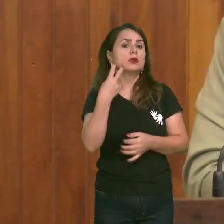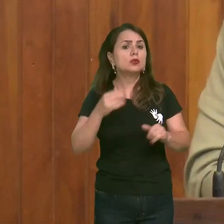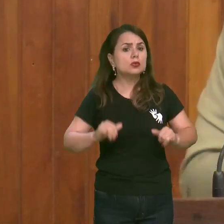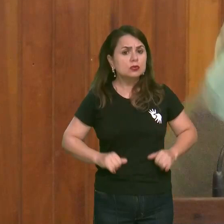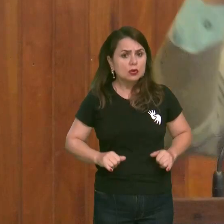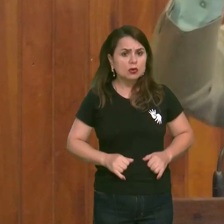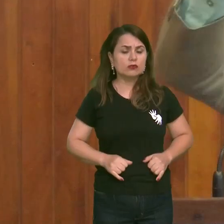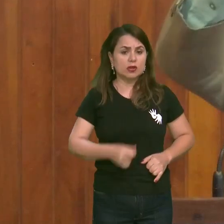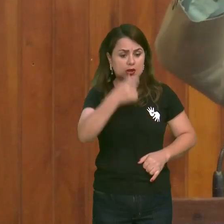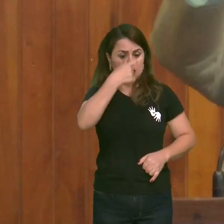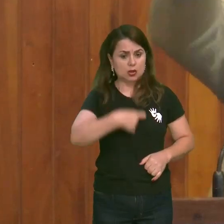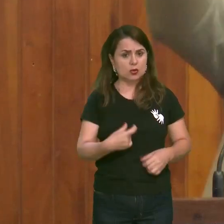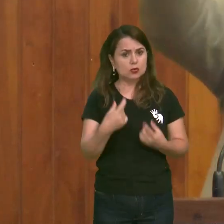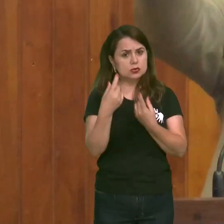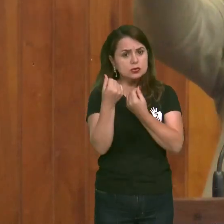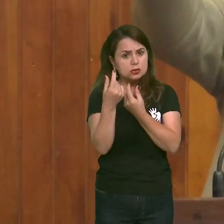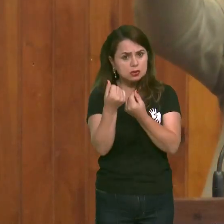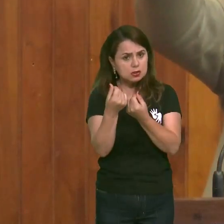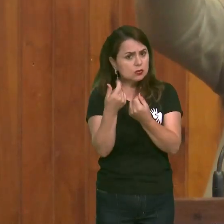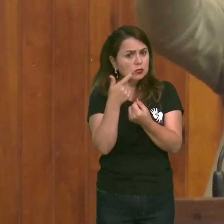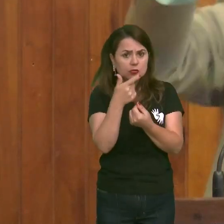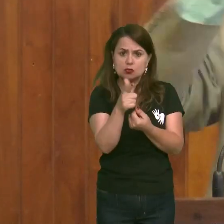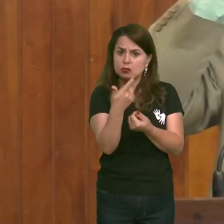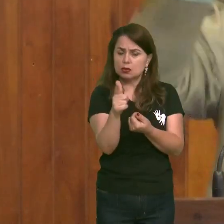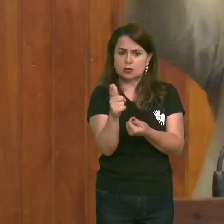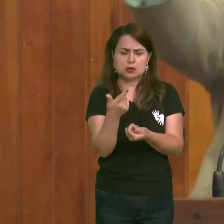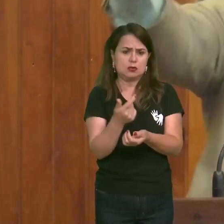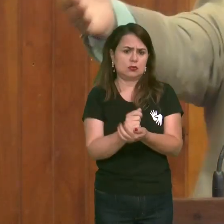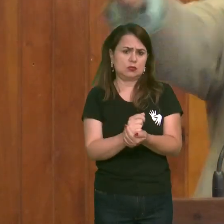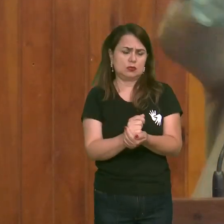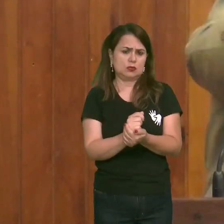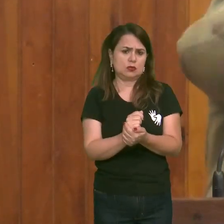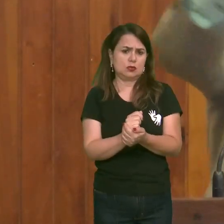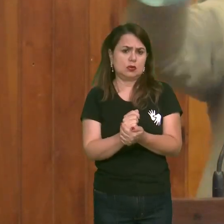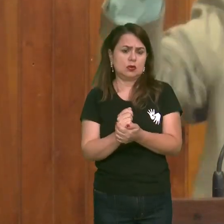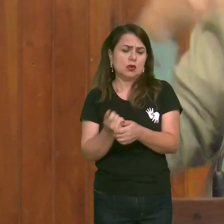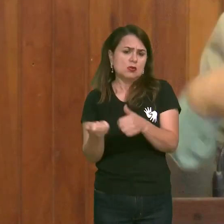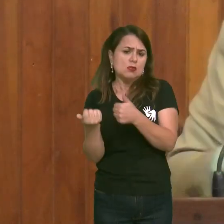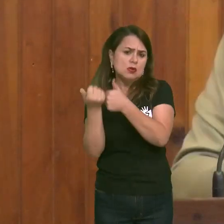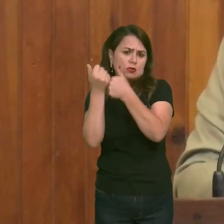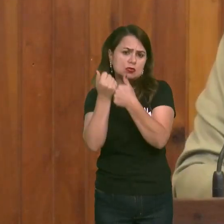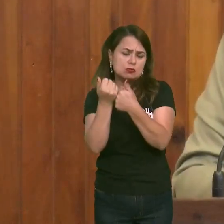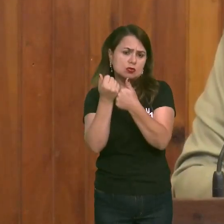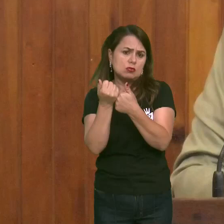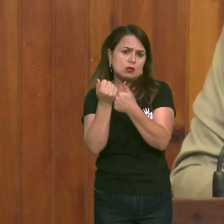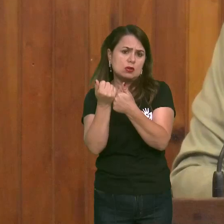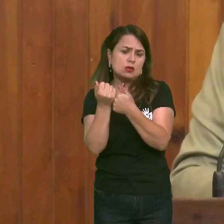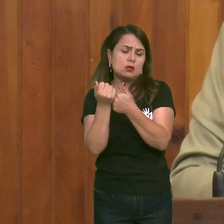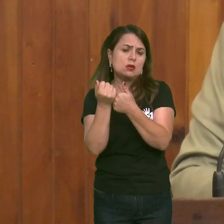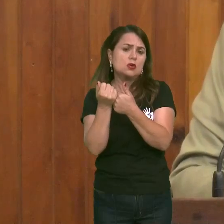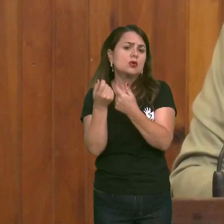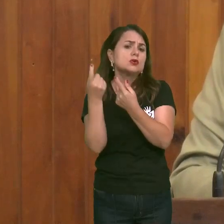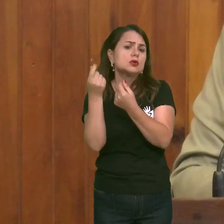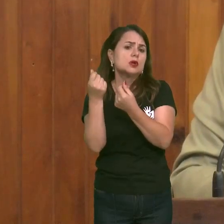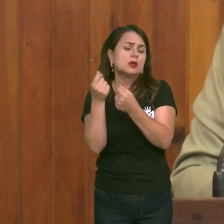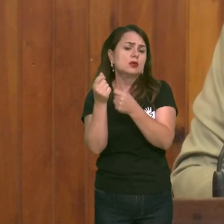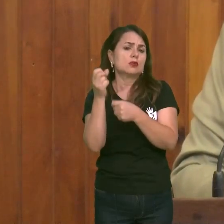tenho grana navegador fefi para contrapor a grana da prefeitura que eles gastam com a imprensa